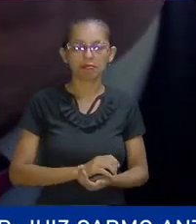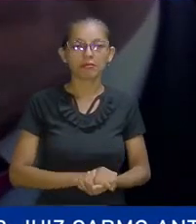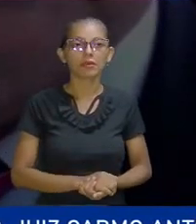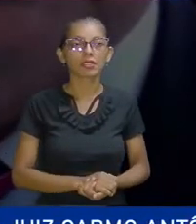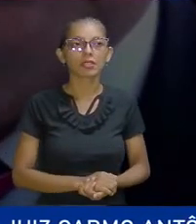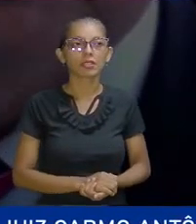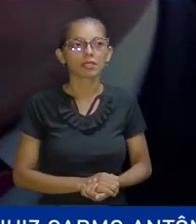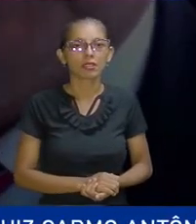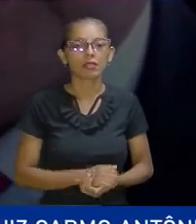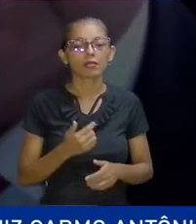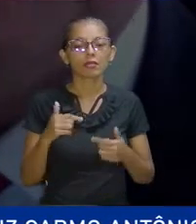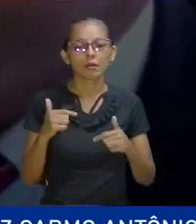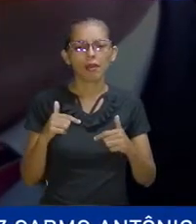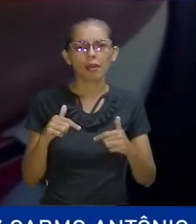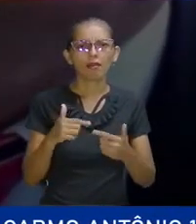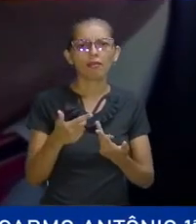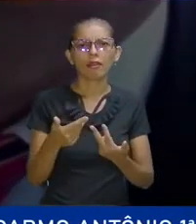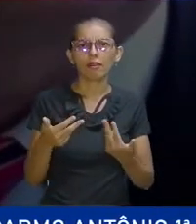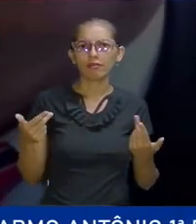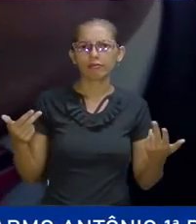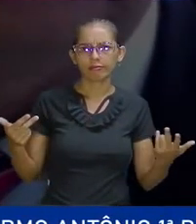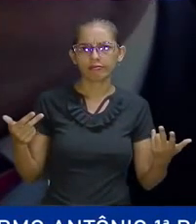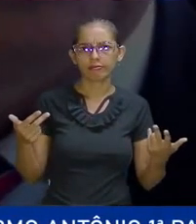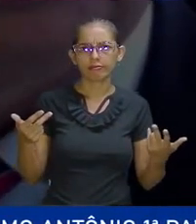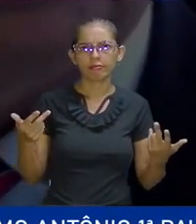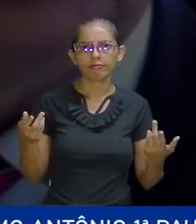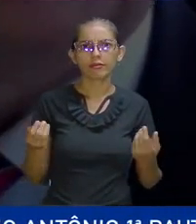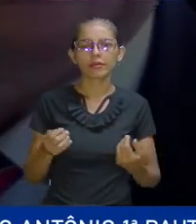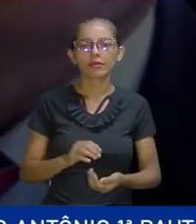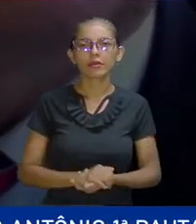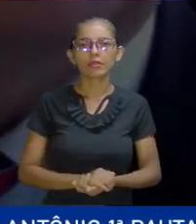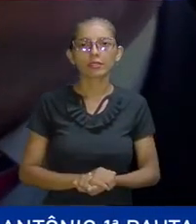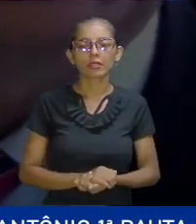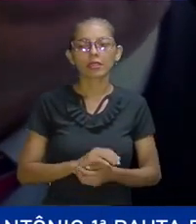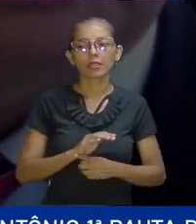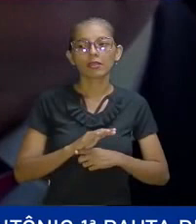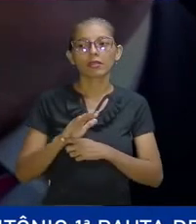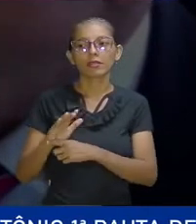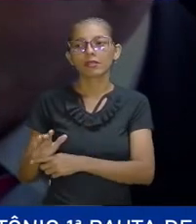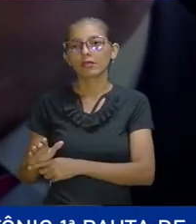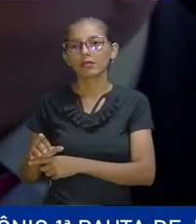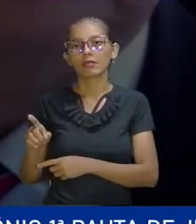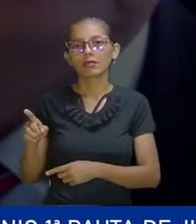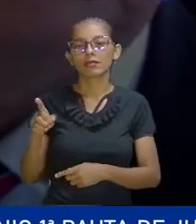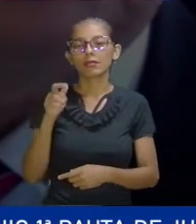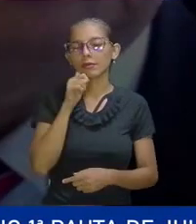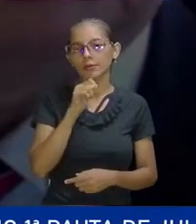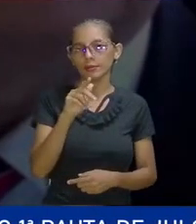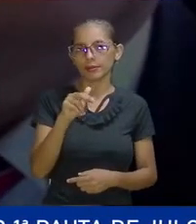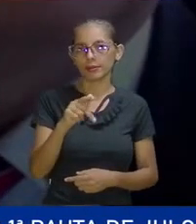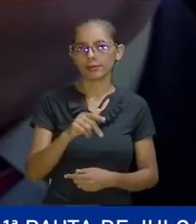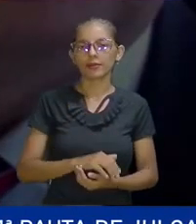ilícitos eleitorais para a eleição da segunda investigada.